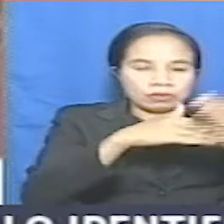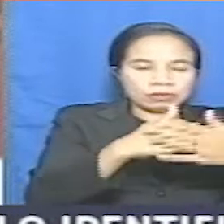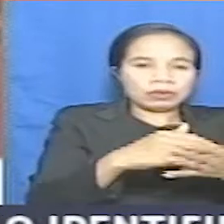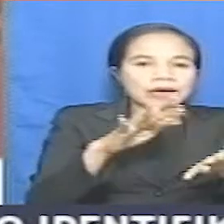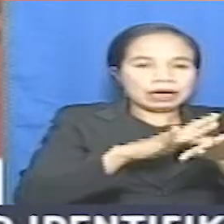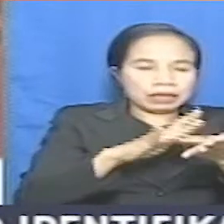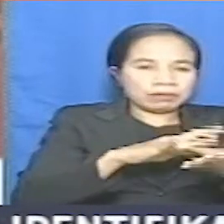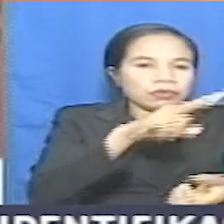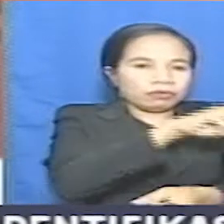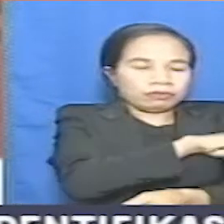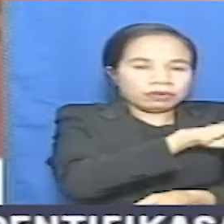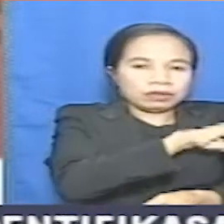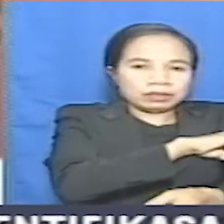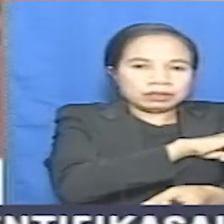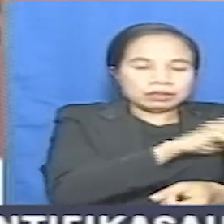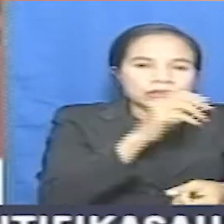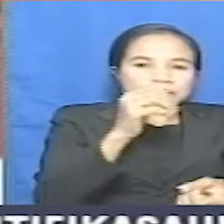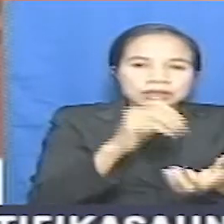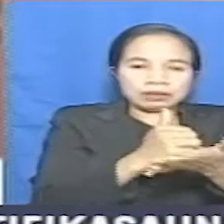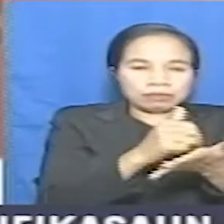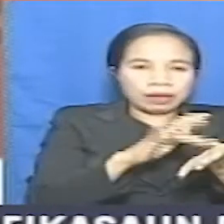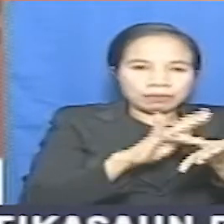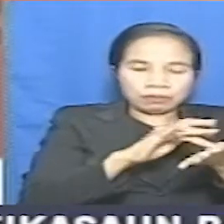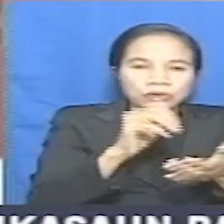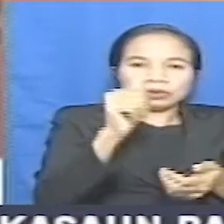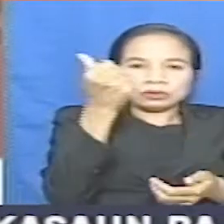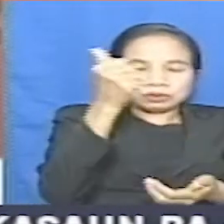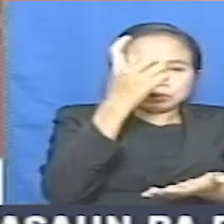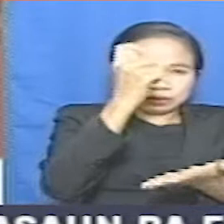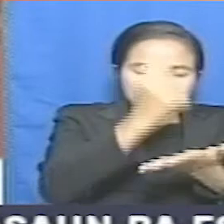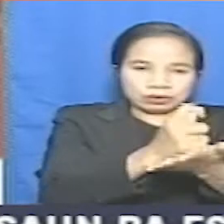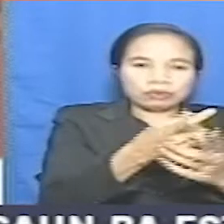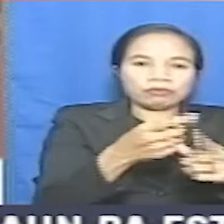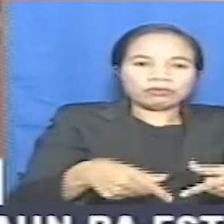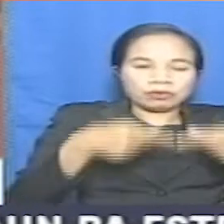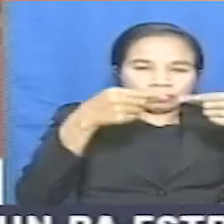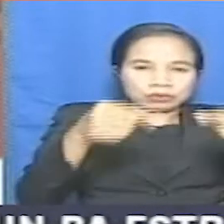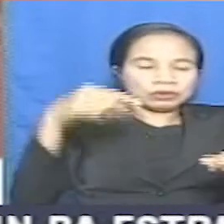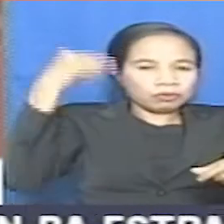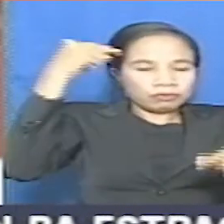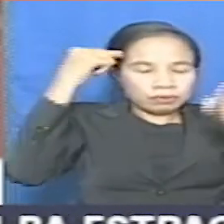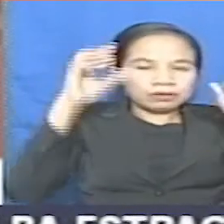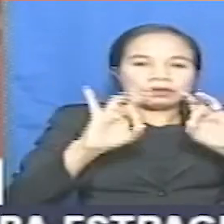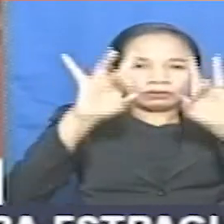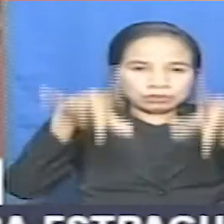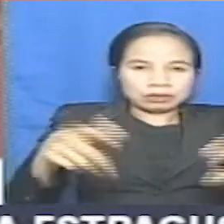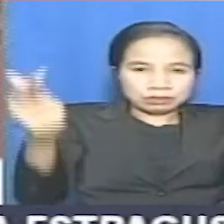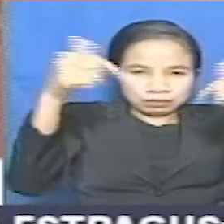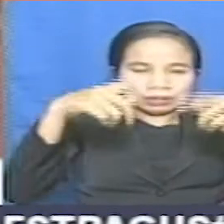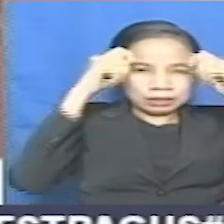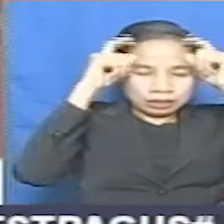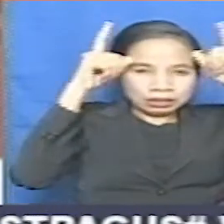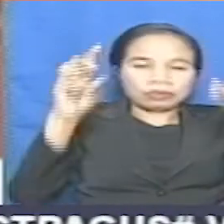Sem moro vacina AstraZeneca doses Rihun Sanulu, nebe oferece o se governo Austrália, seitou a Timor-Leste